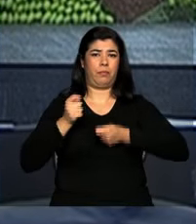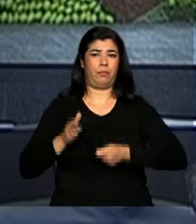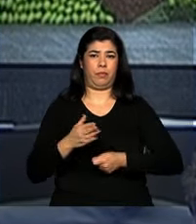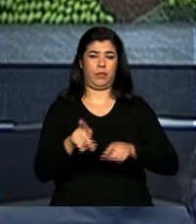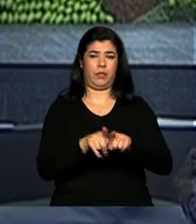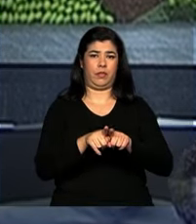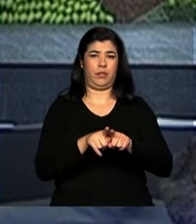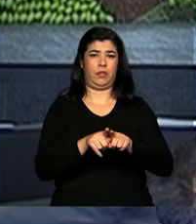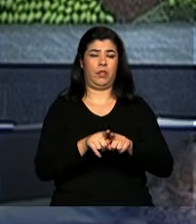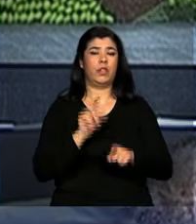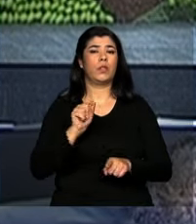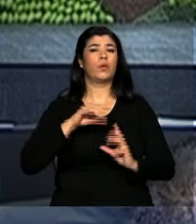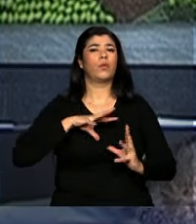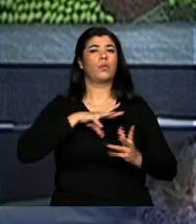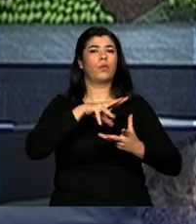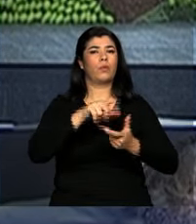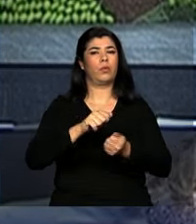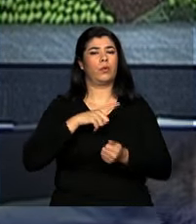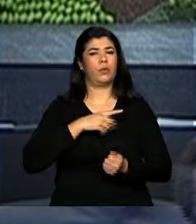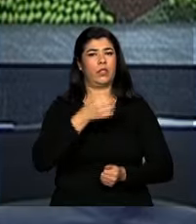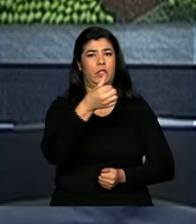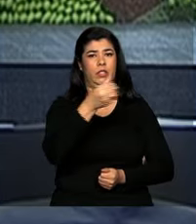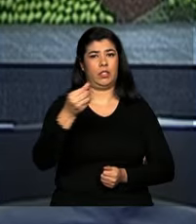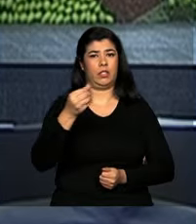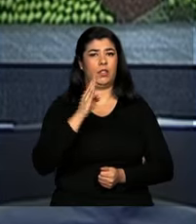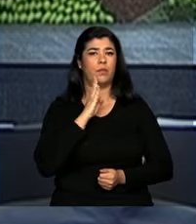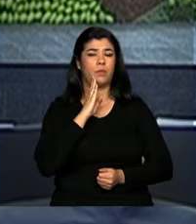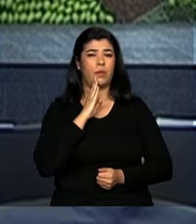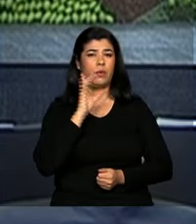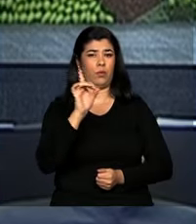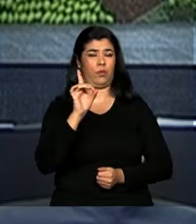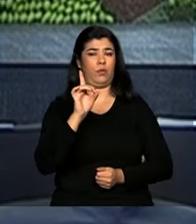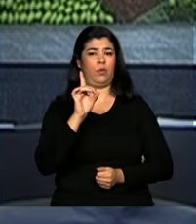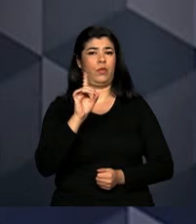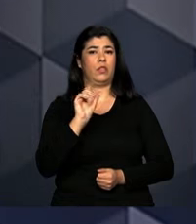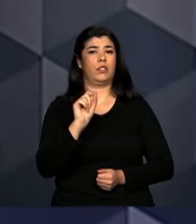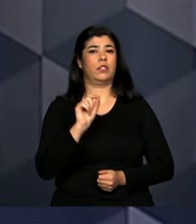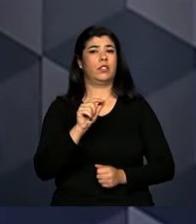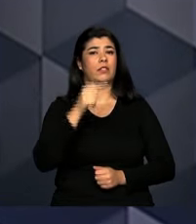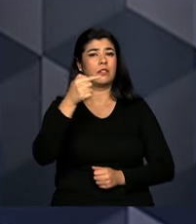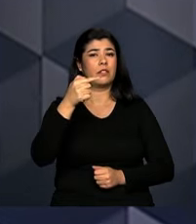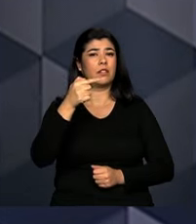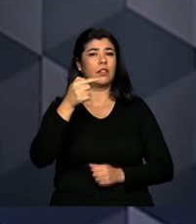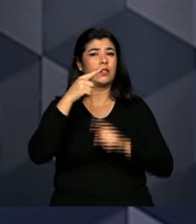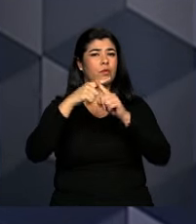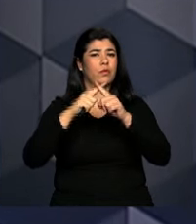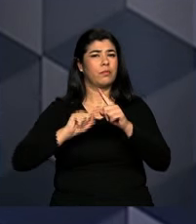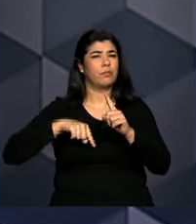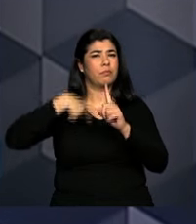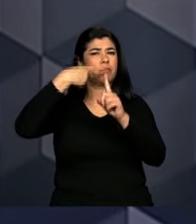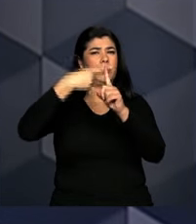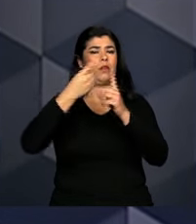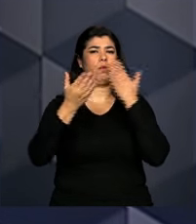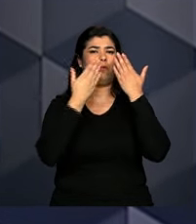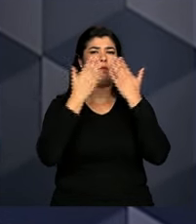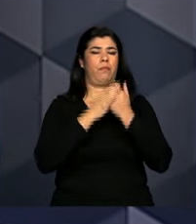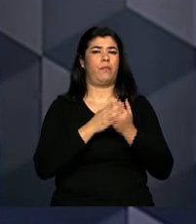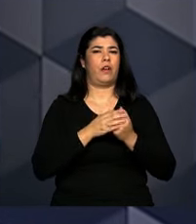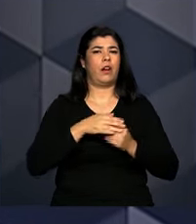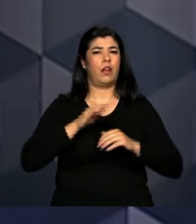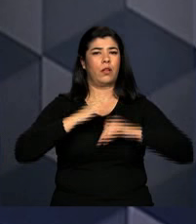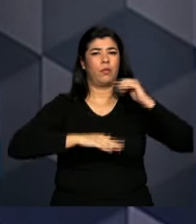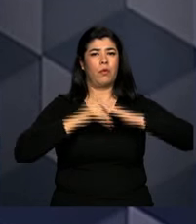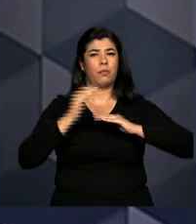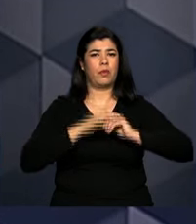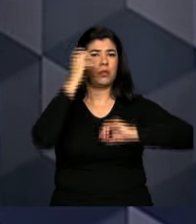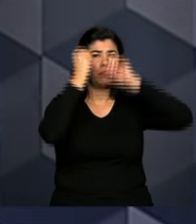A nível mundial, se movimenta US$ 600 bilhões, sendo 7 vezes maior que a bovinocultura e 9 vezes maior